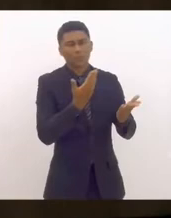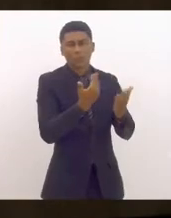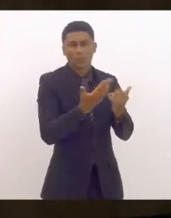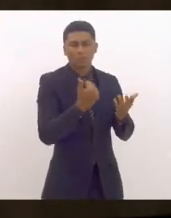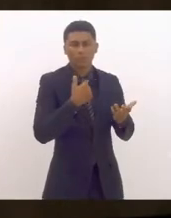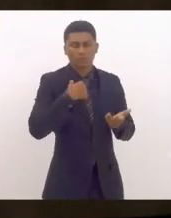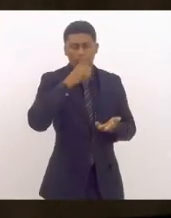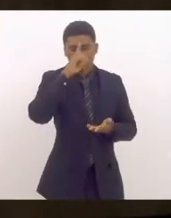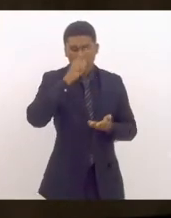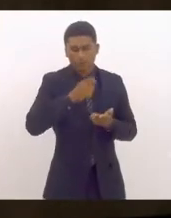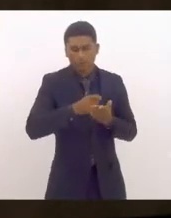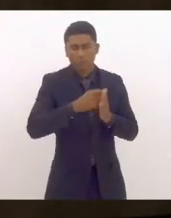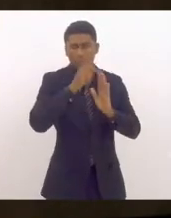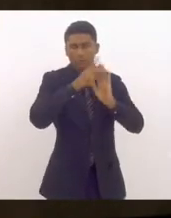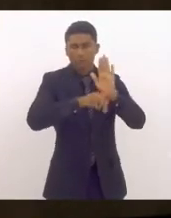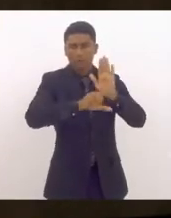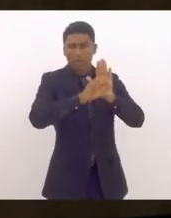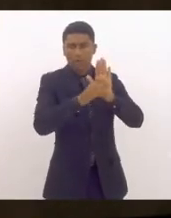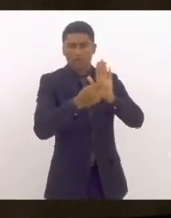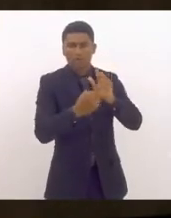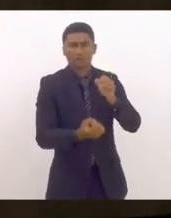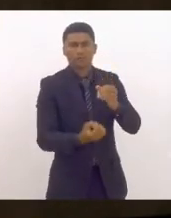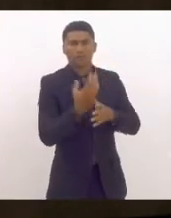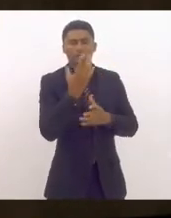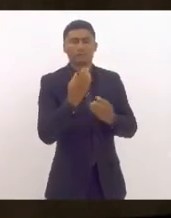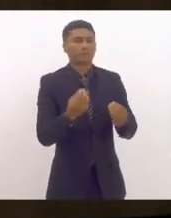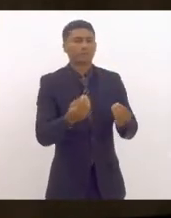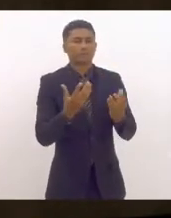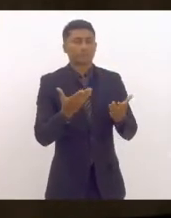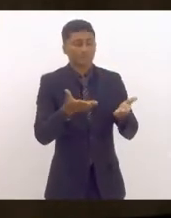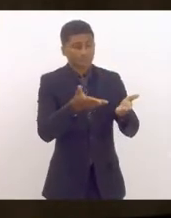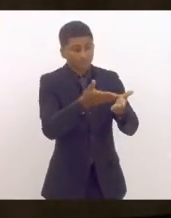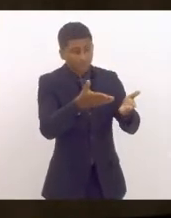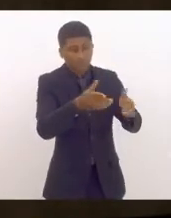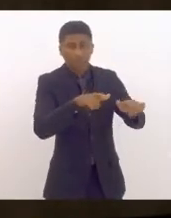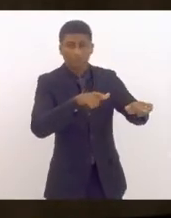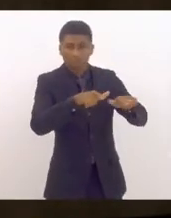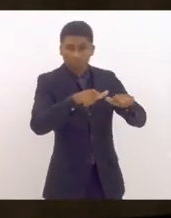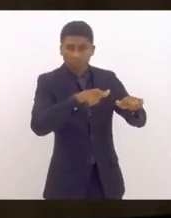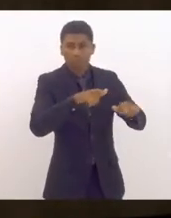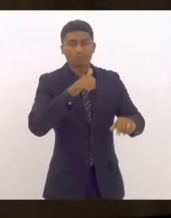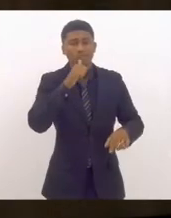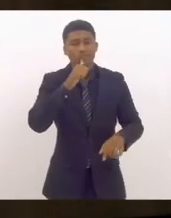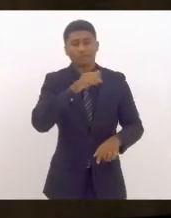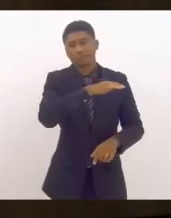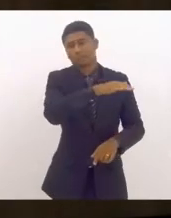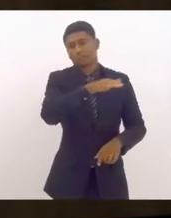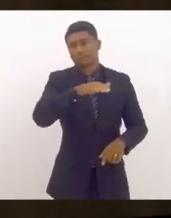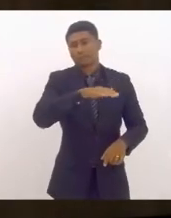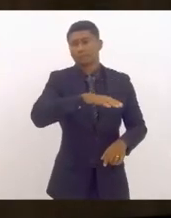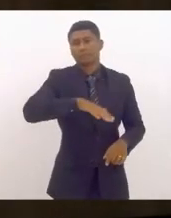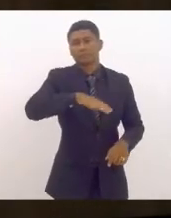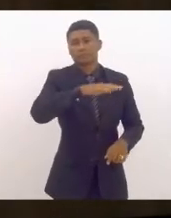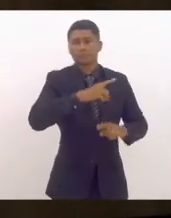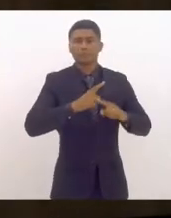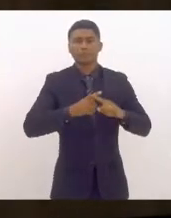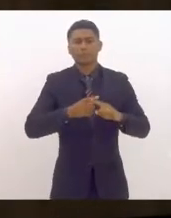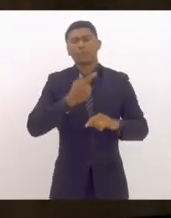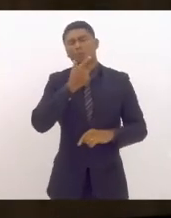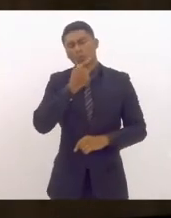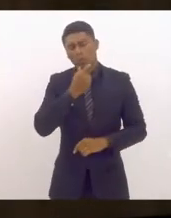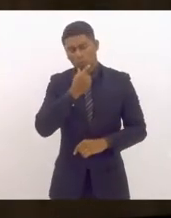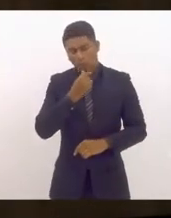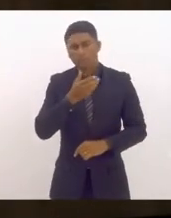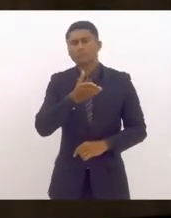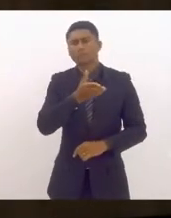juntas esse projeto para garantir esse pleno exercício de mulheres, porque nós temos homens também que